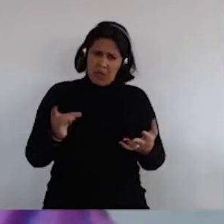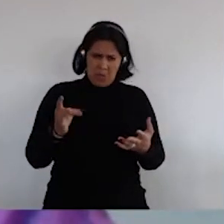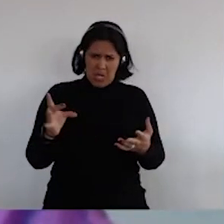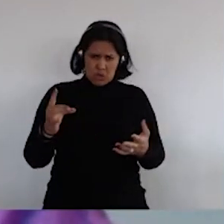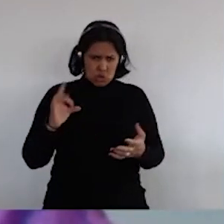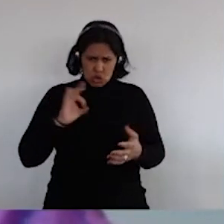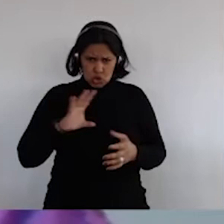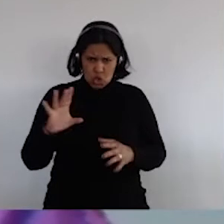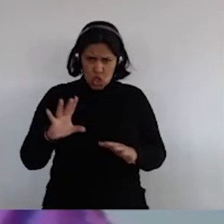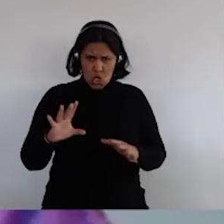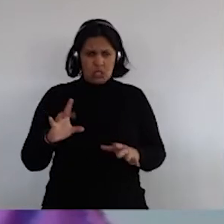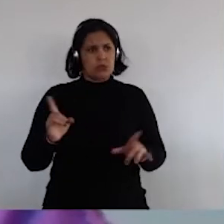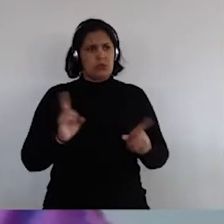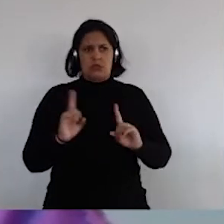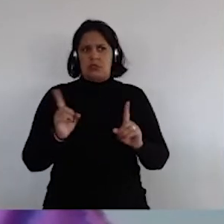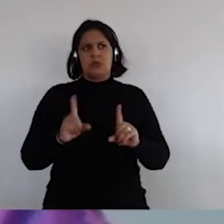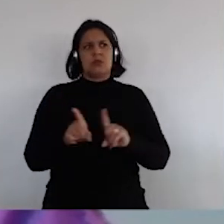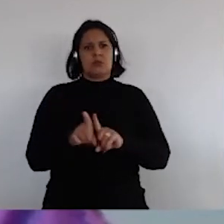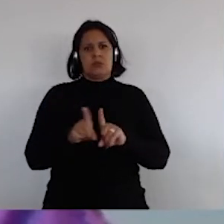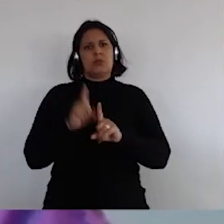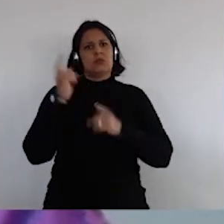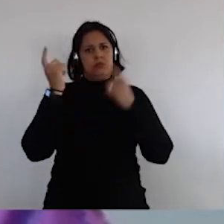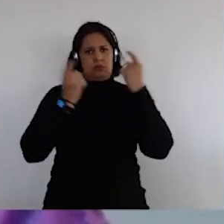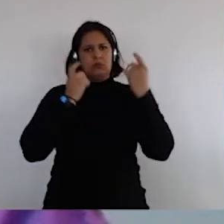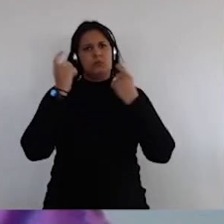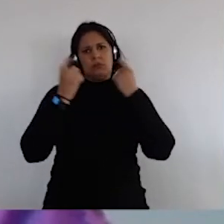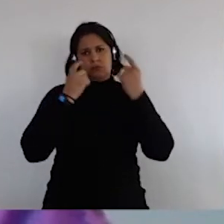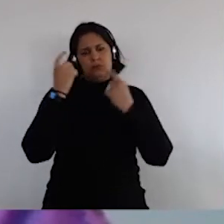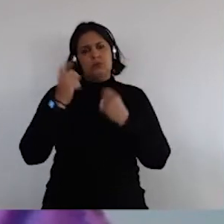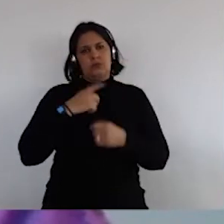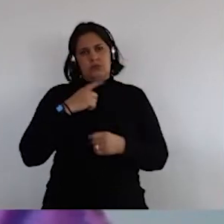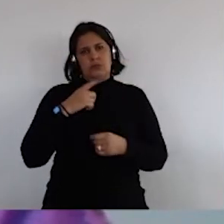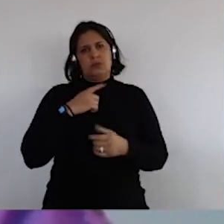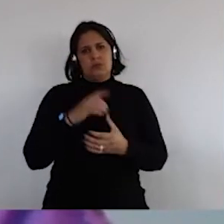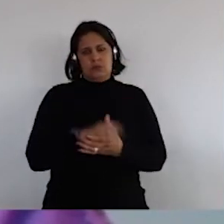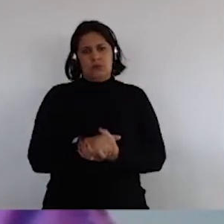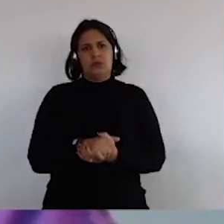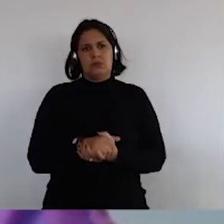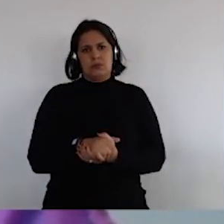de preocupações relacionadas à